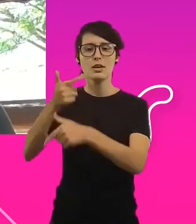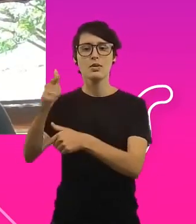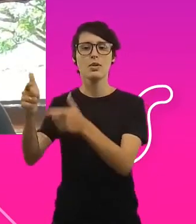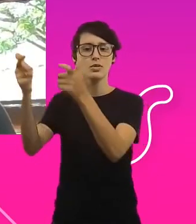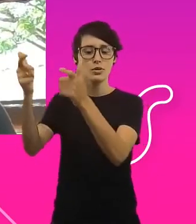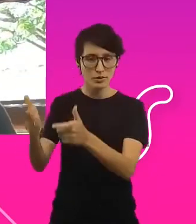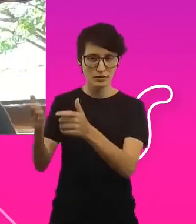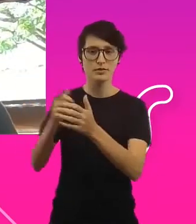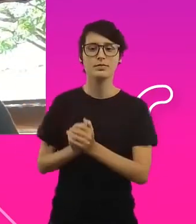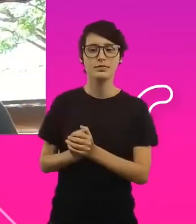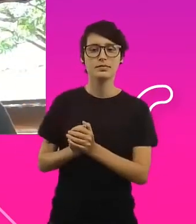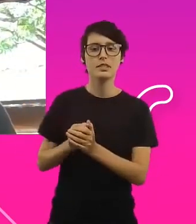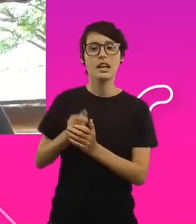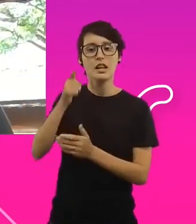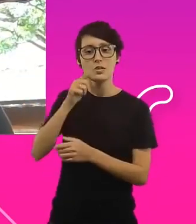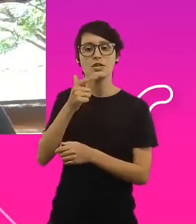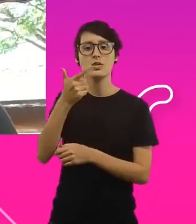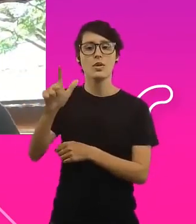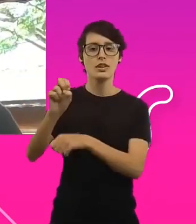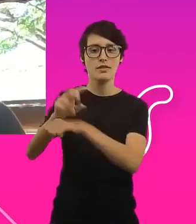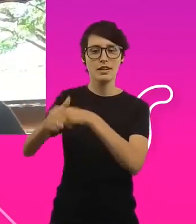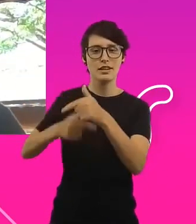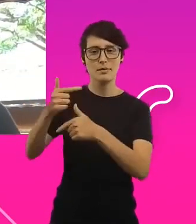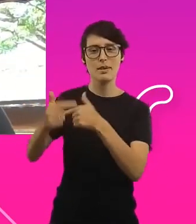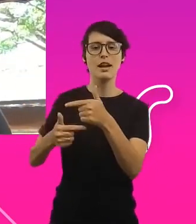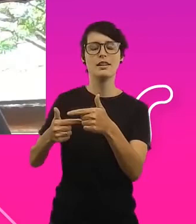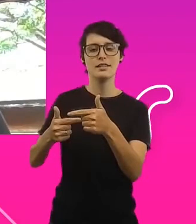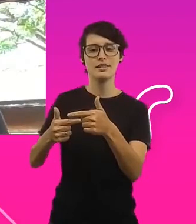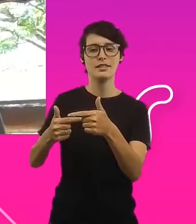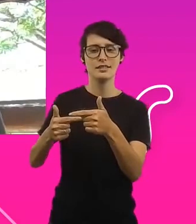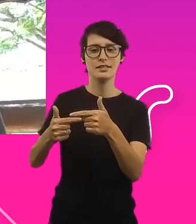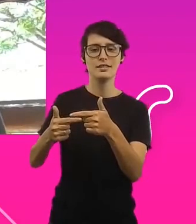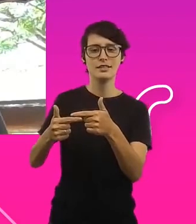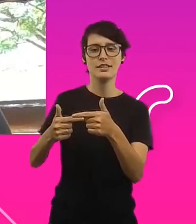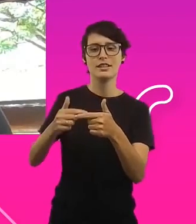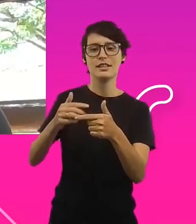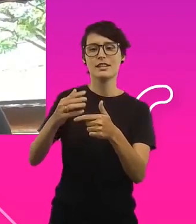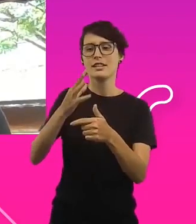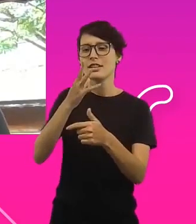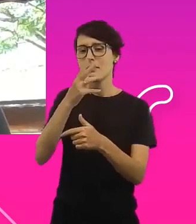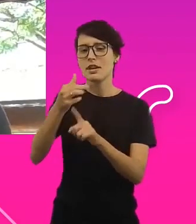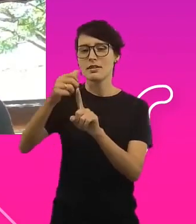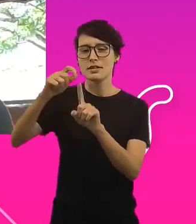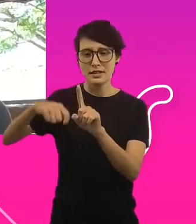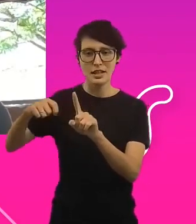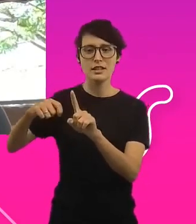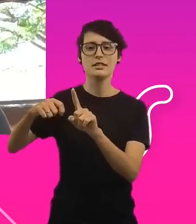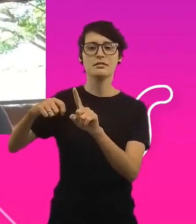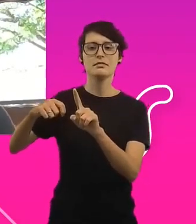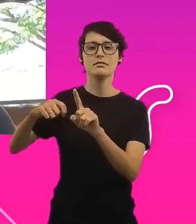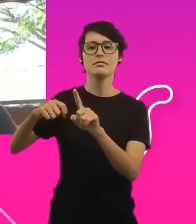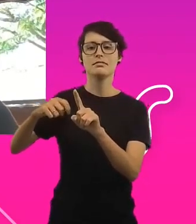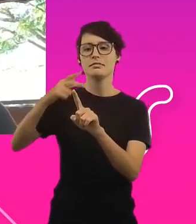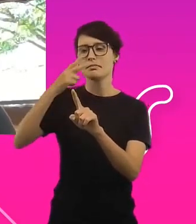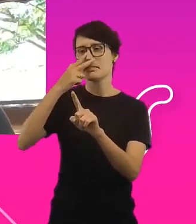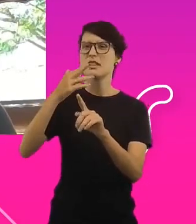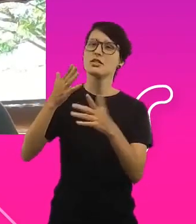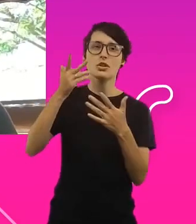arrumavam outro emprego, o pessoal, ela passava 6 meses, elas arrumavam um emprego e iam embora. Até um dia